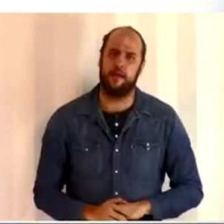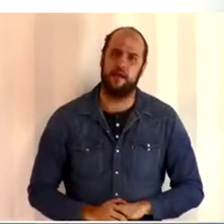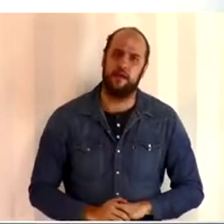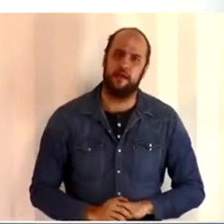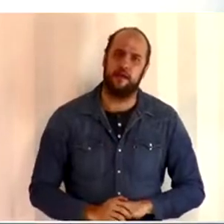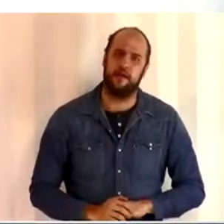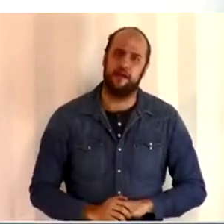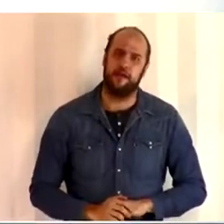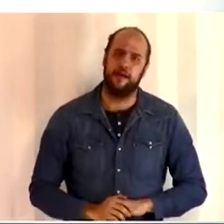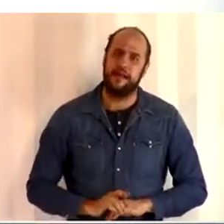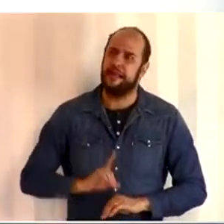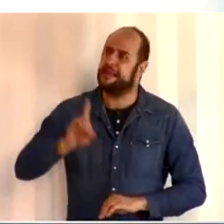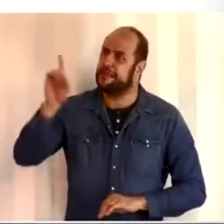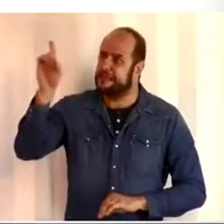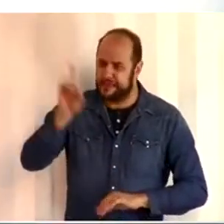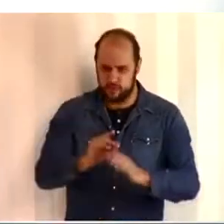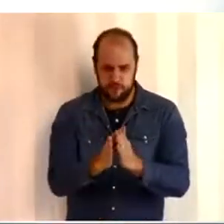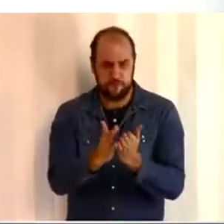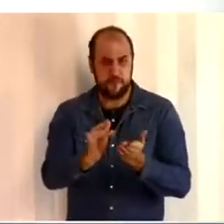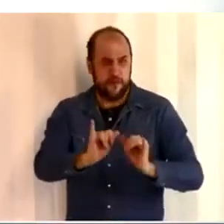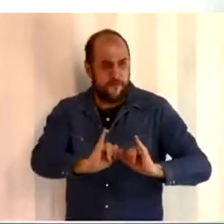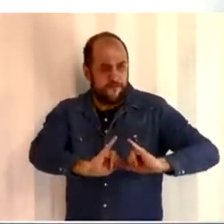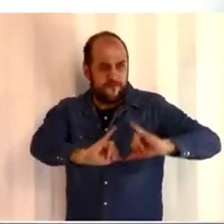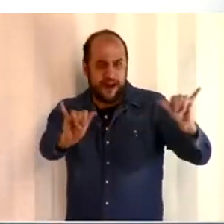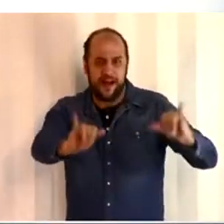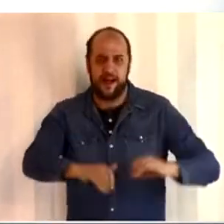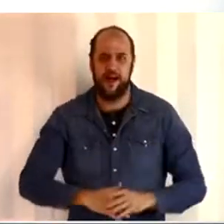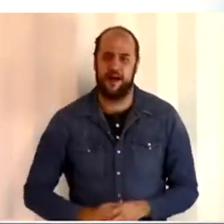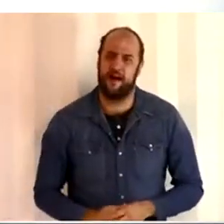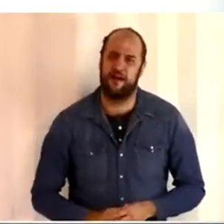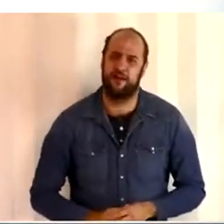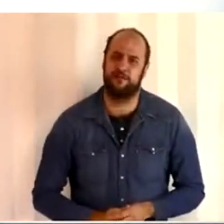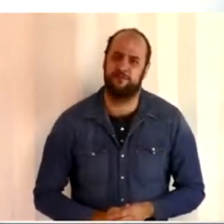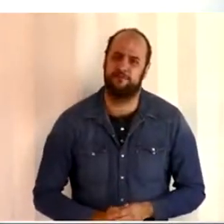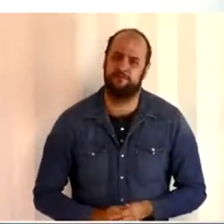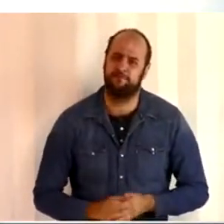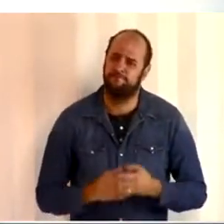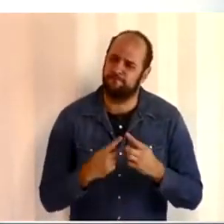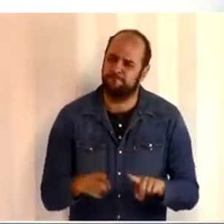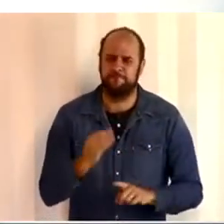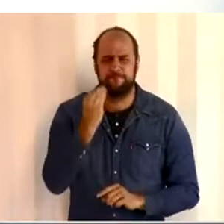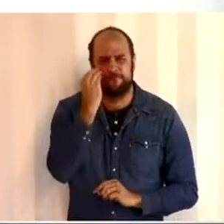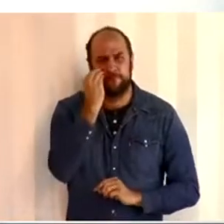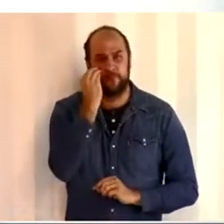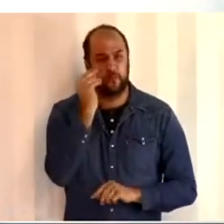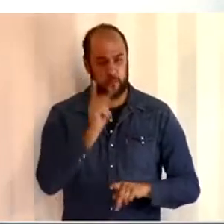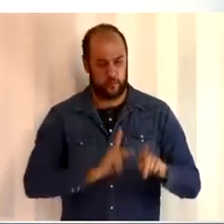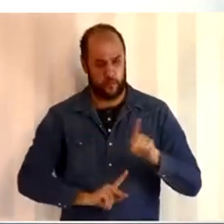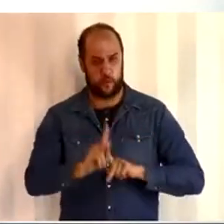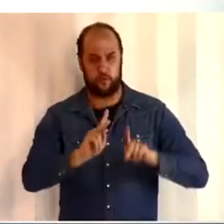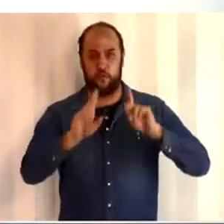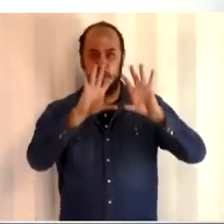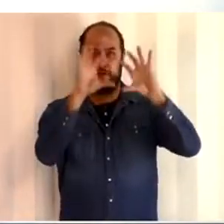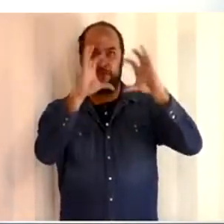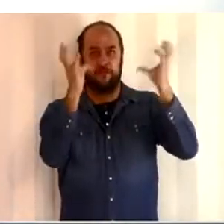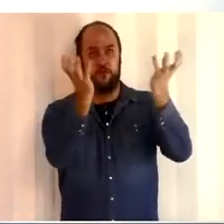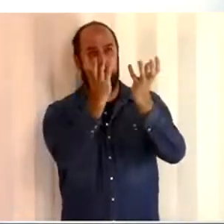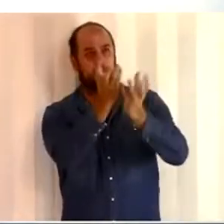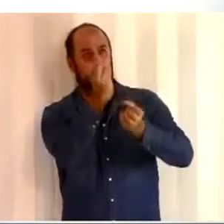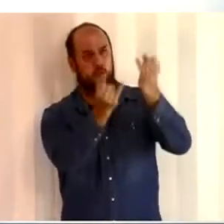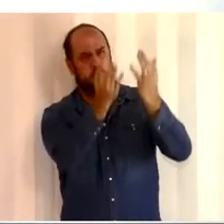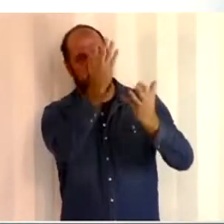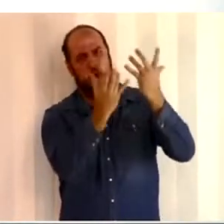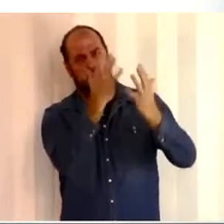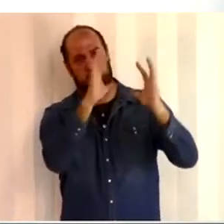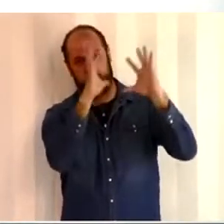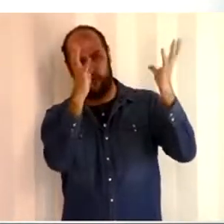Deus está falando pela sua palavra nessa noite mais uma vez. Mas essa experiência para o povo da coluna de nuvem, da coluna de